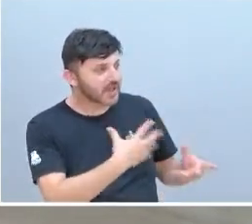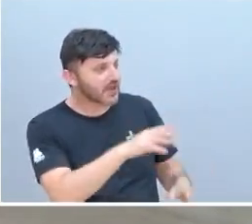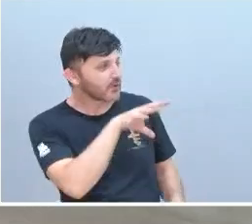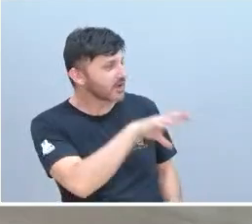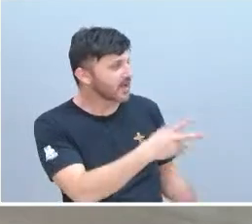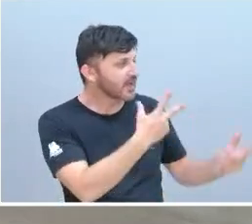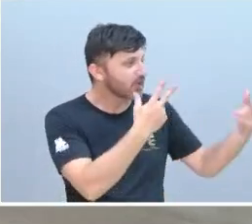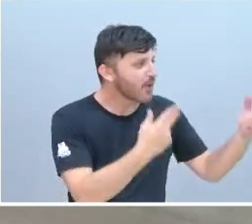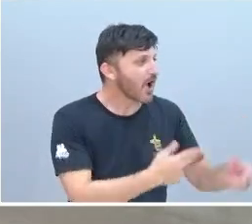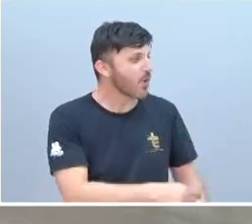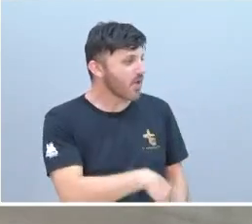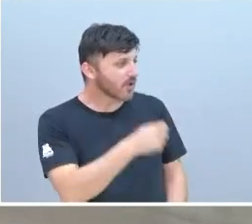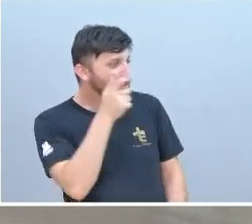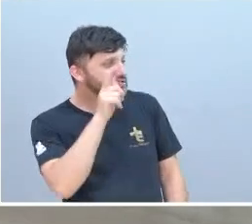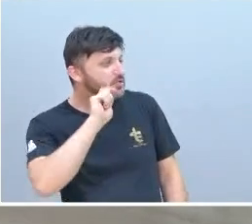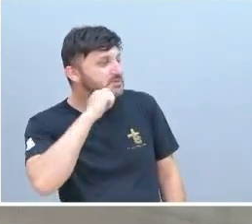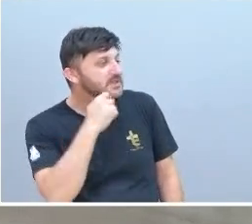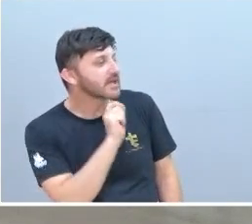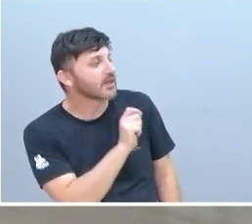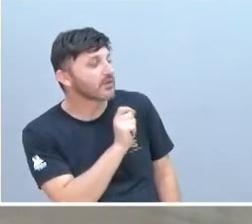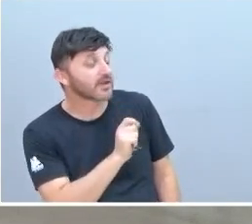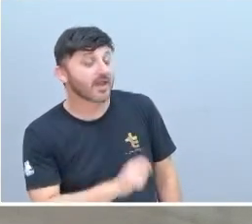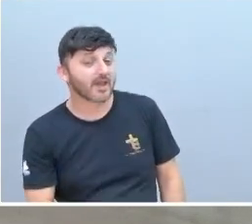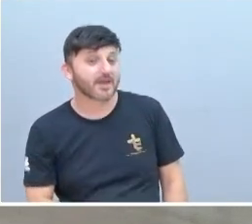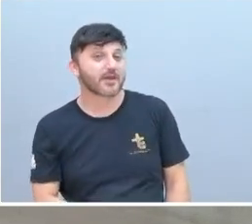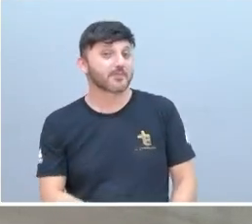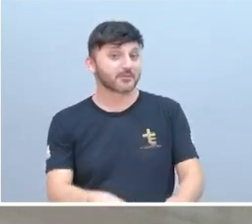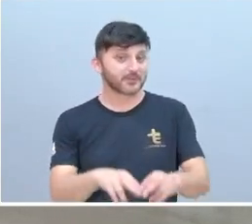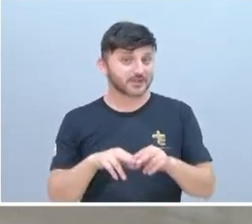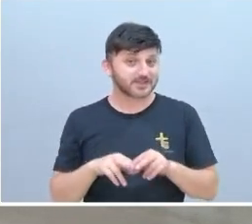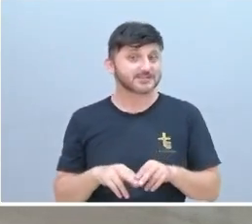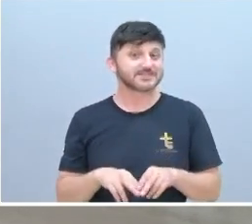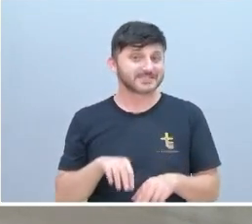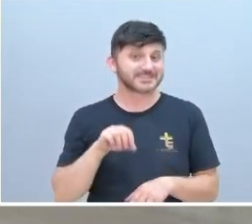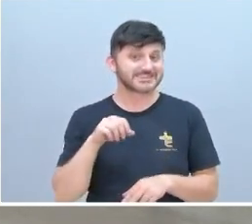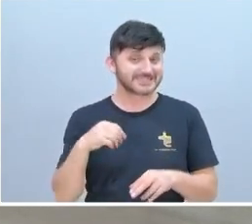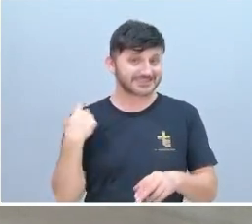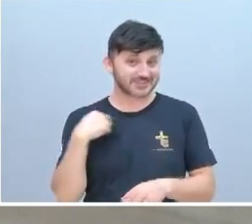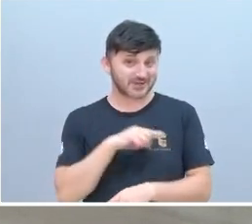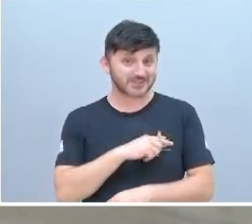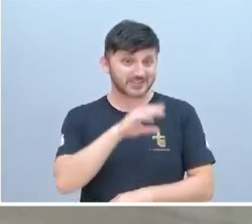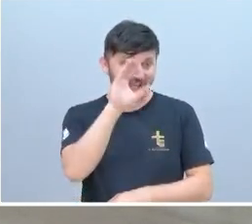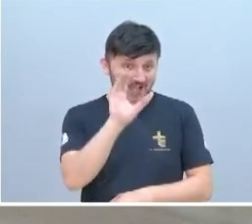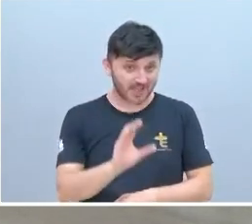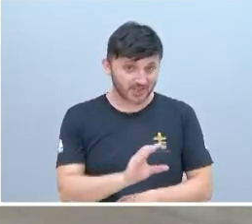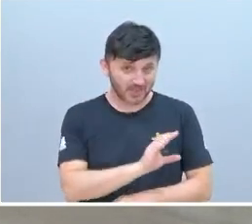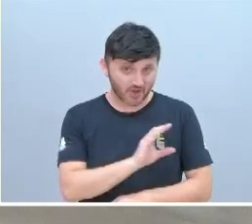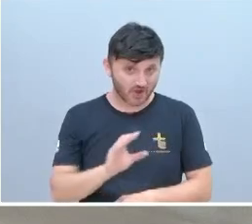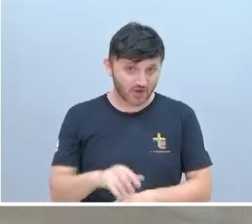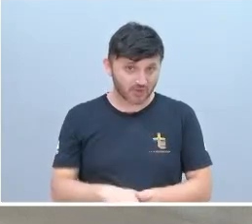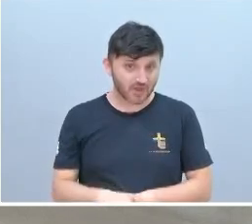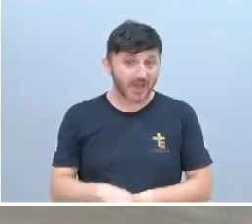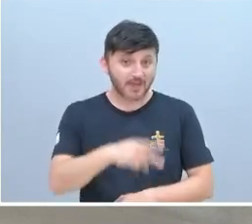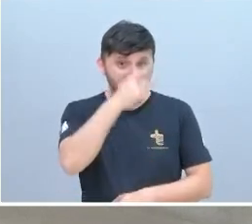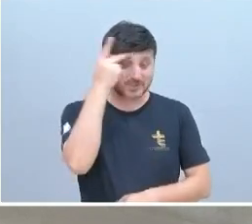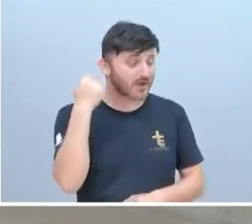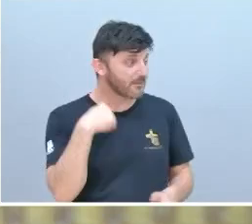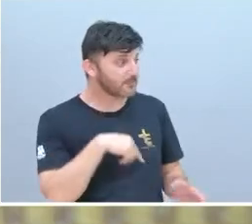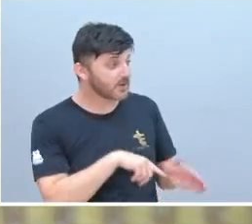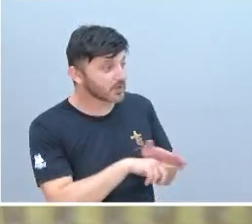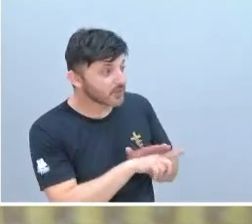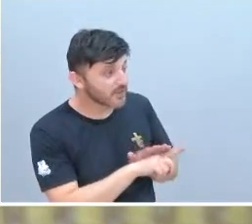que eu quero descobrir esse segredo. E quando chegar a descobrir que é Jesus Cristo, não. Água